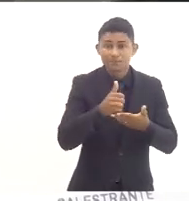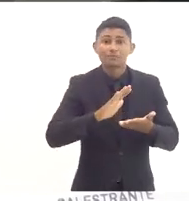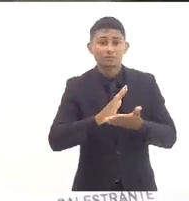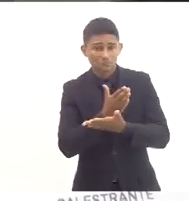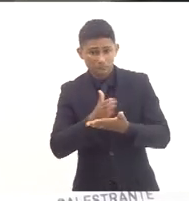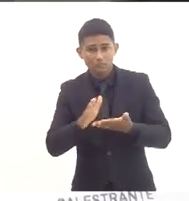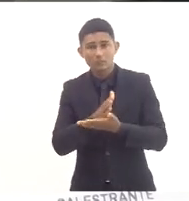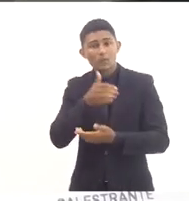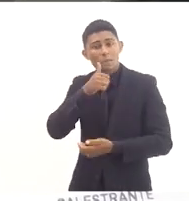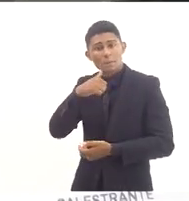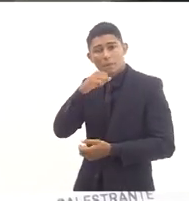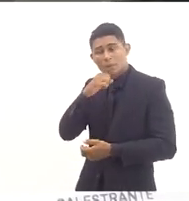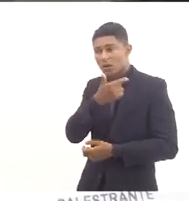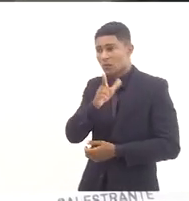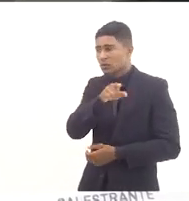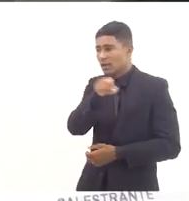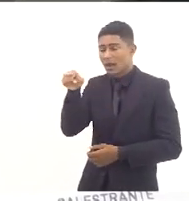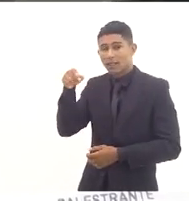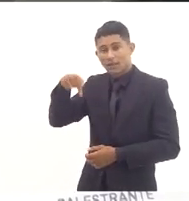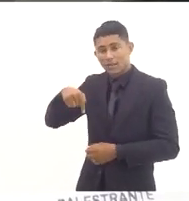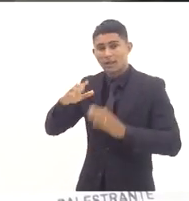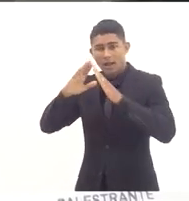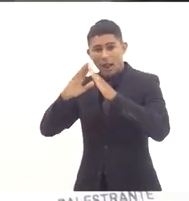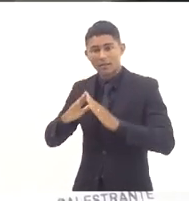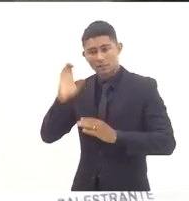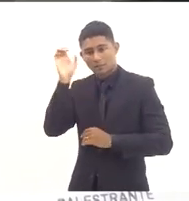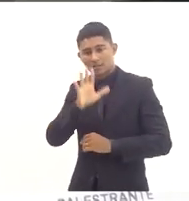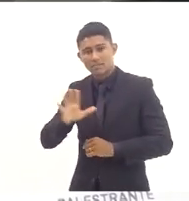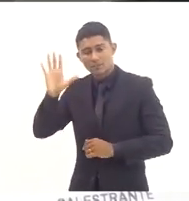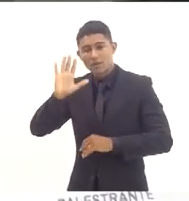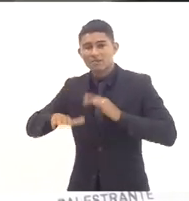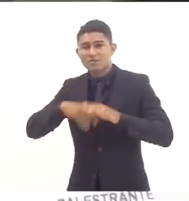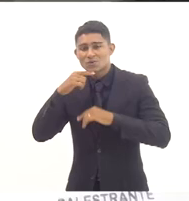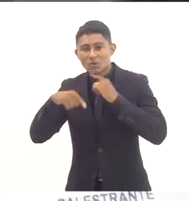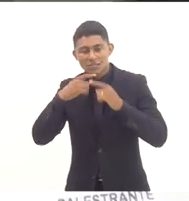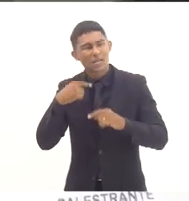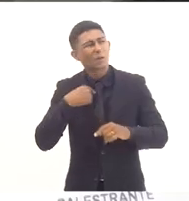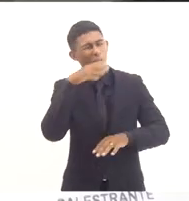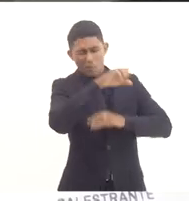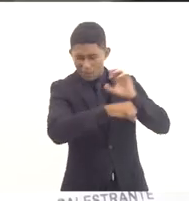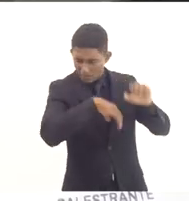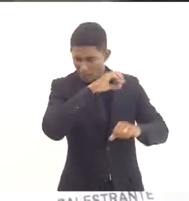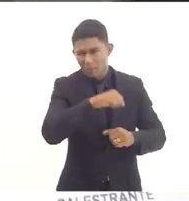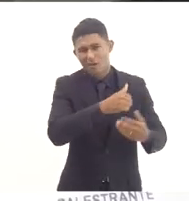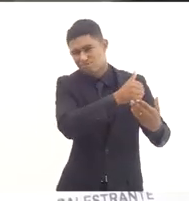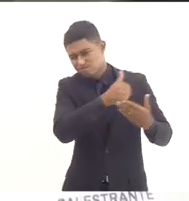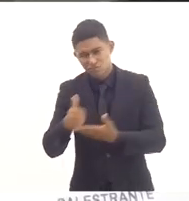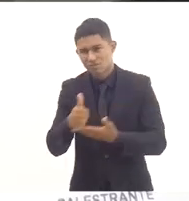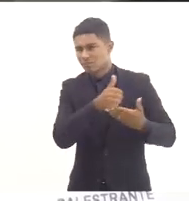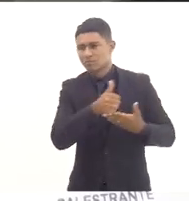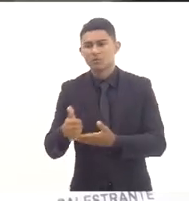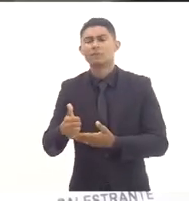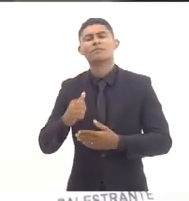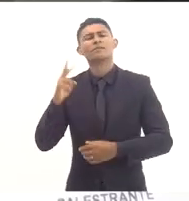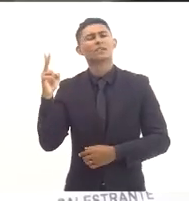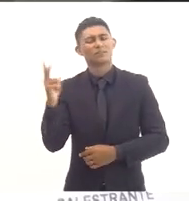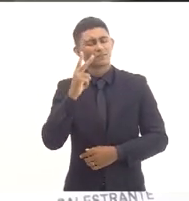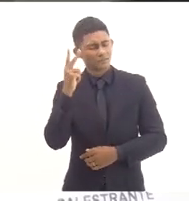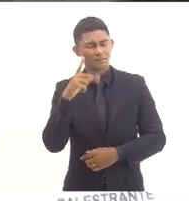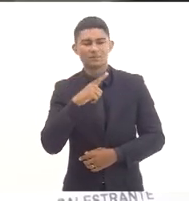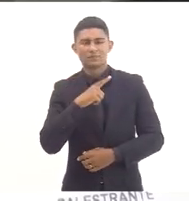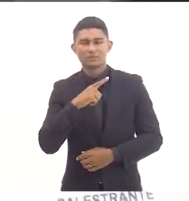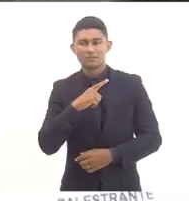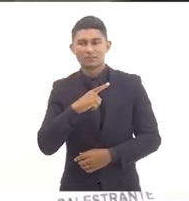Brasil não tem possibilidade às vezes Deere e vale a pena cada segundo do que eu faço pelo meu filho o que